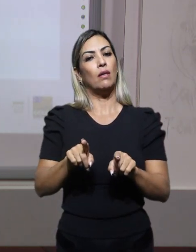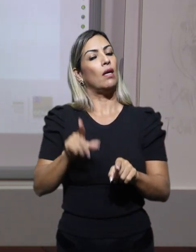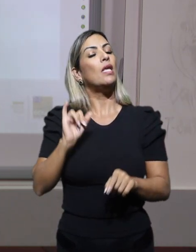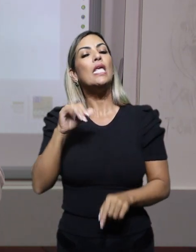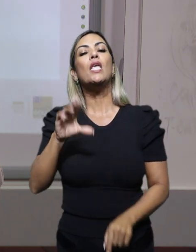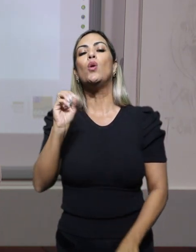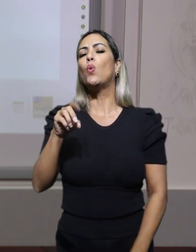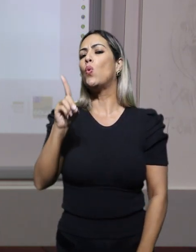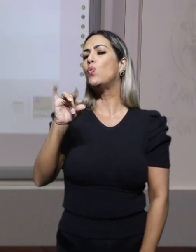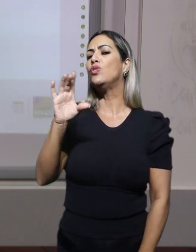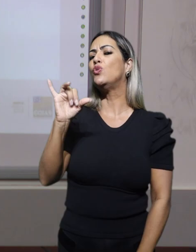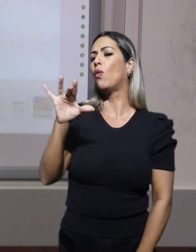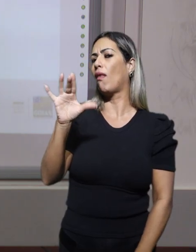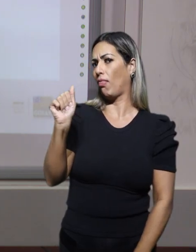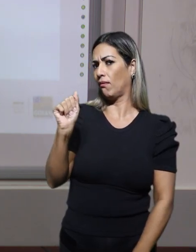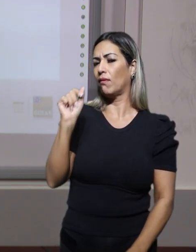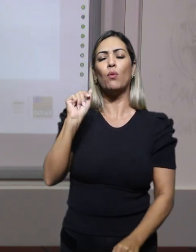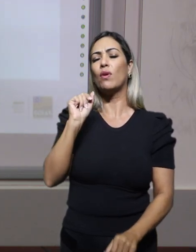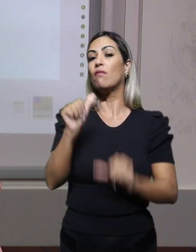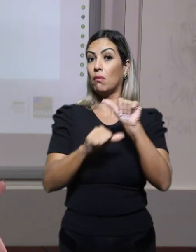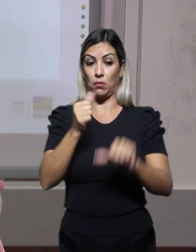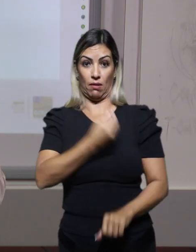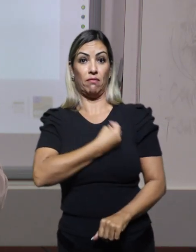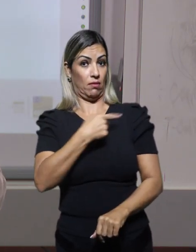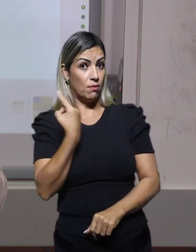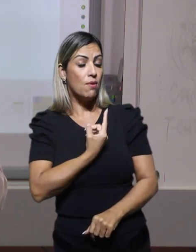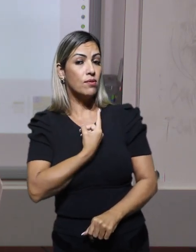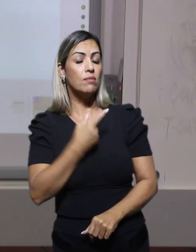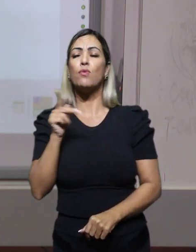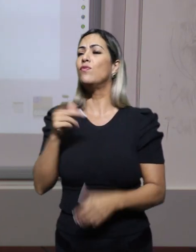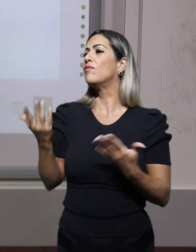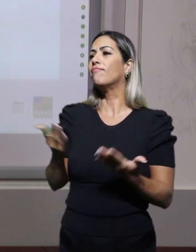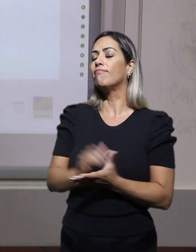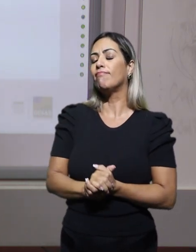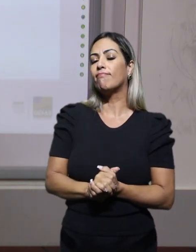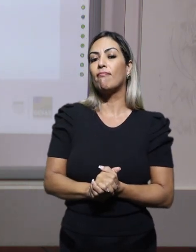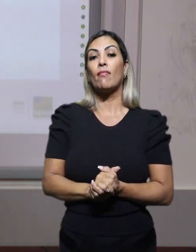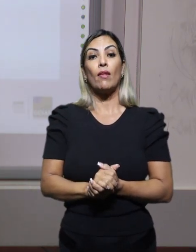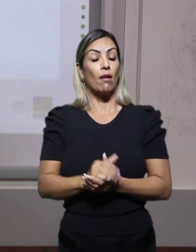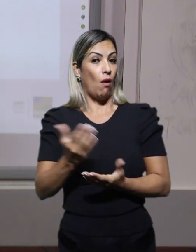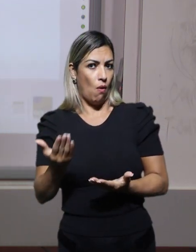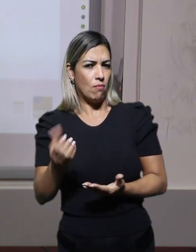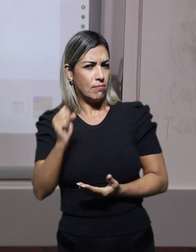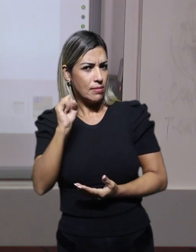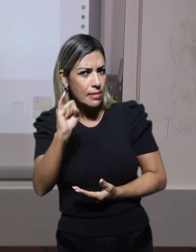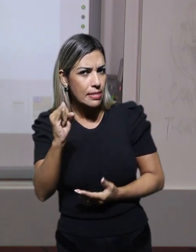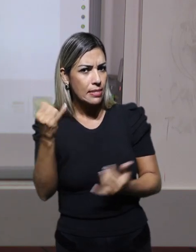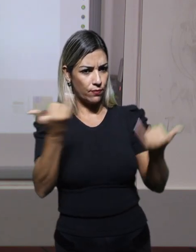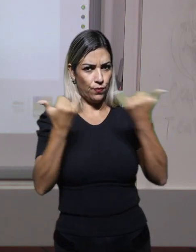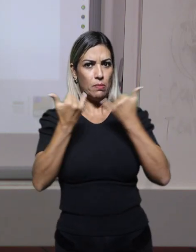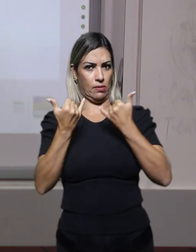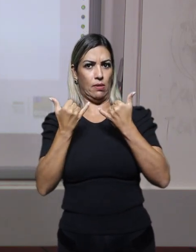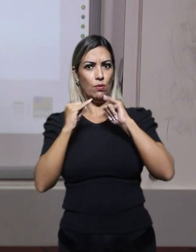incondicionada. Professora, o que isso vai mudar na nossa vida? Ora, se chegar a notícia para você de que